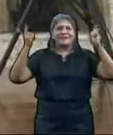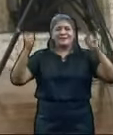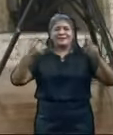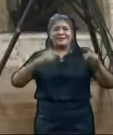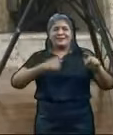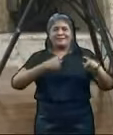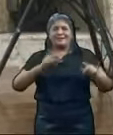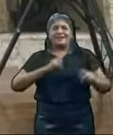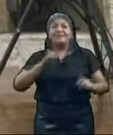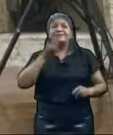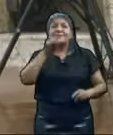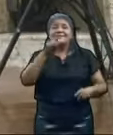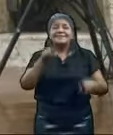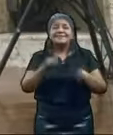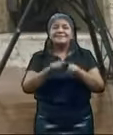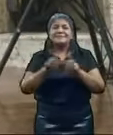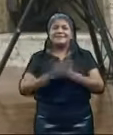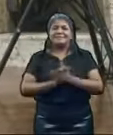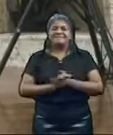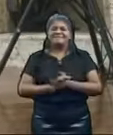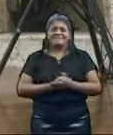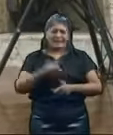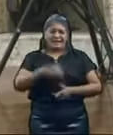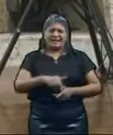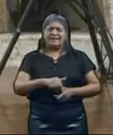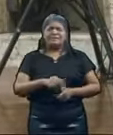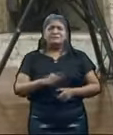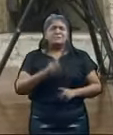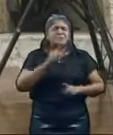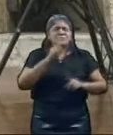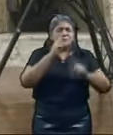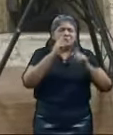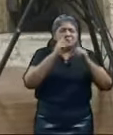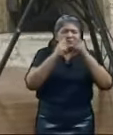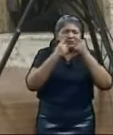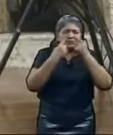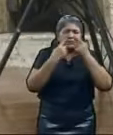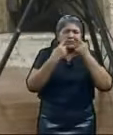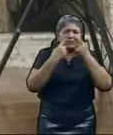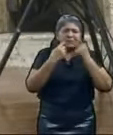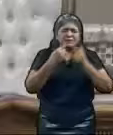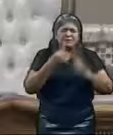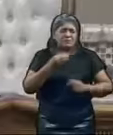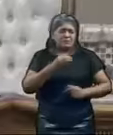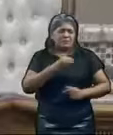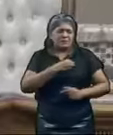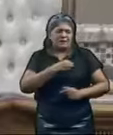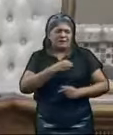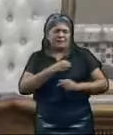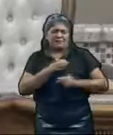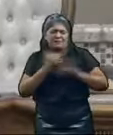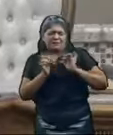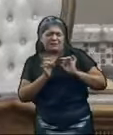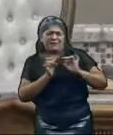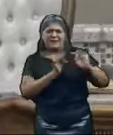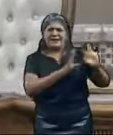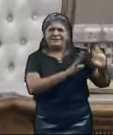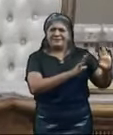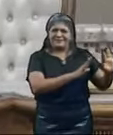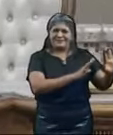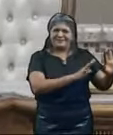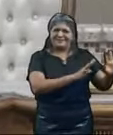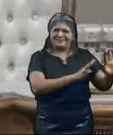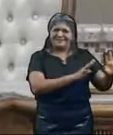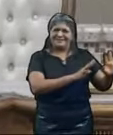é aquele que chora que lamenta profundamente o seu erro o seu pecado que o abandona você pode ser a